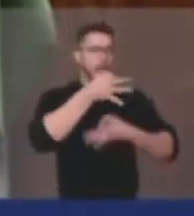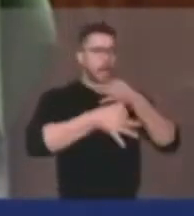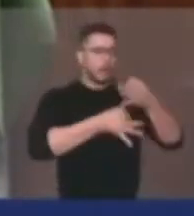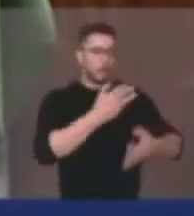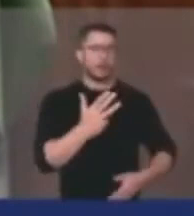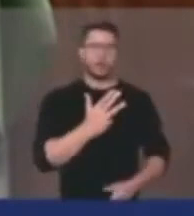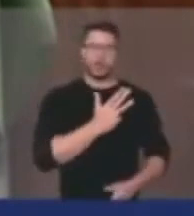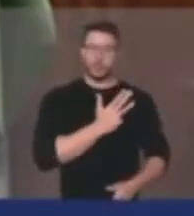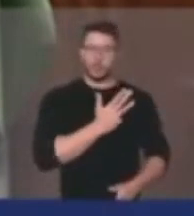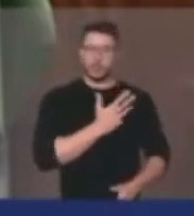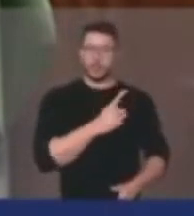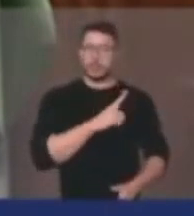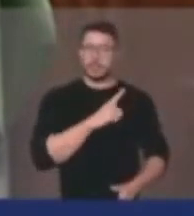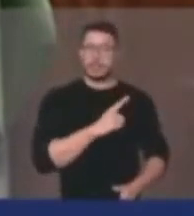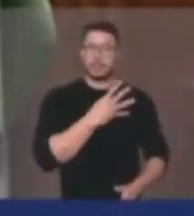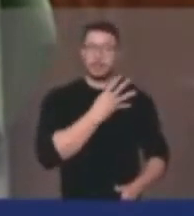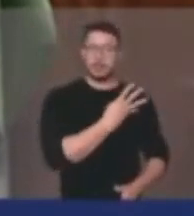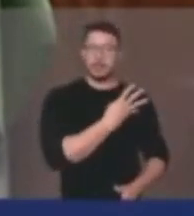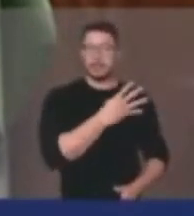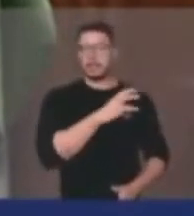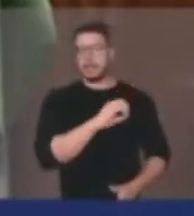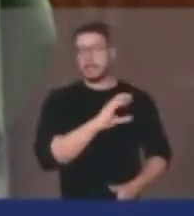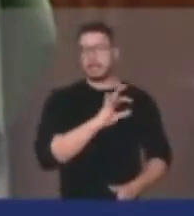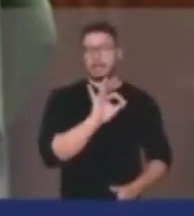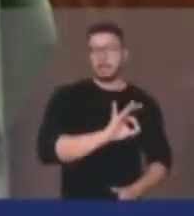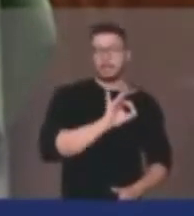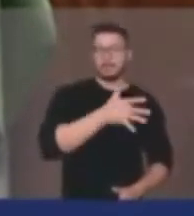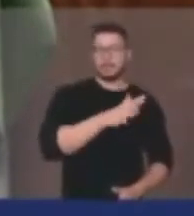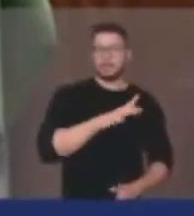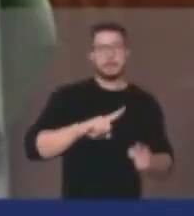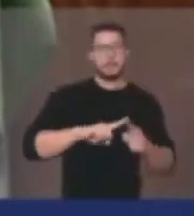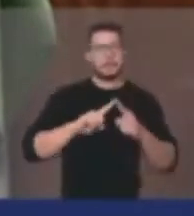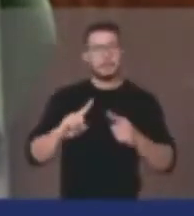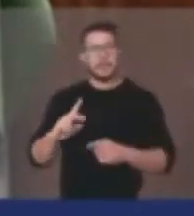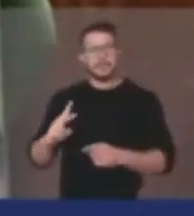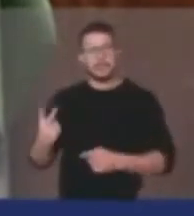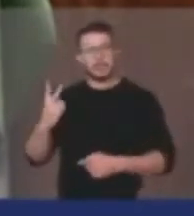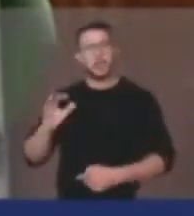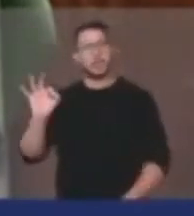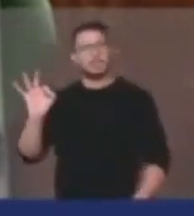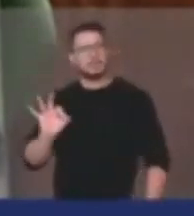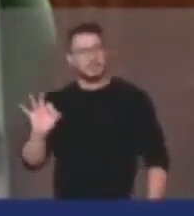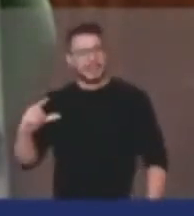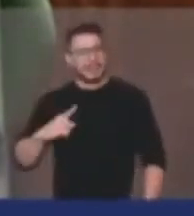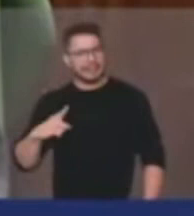e poucos por cento. Mas o que tem 2% tem interesse jornalístico.